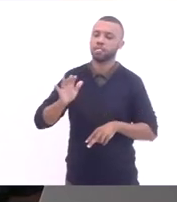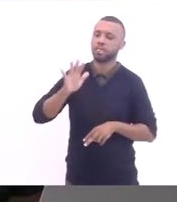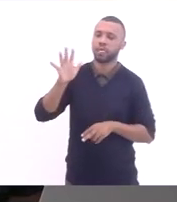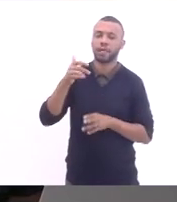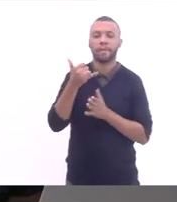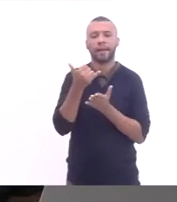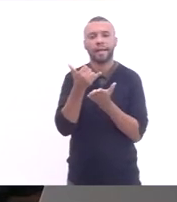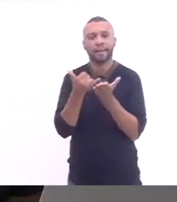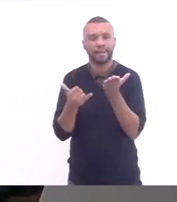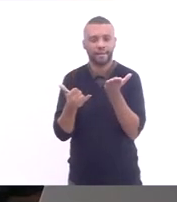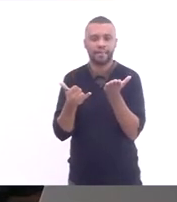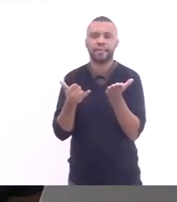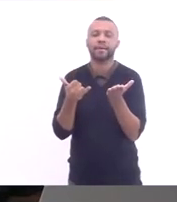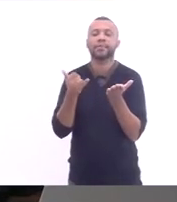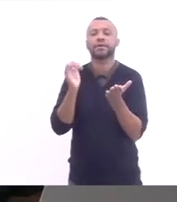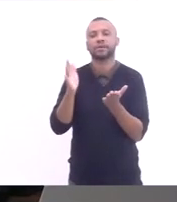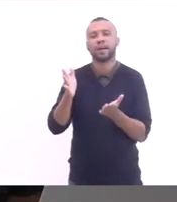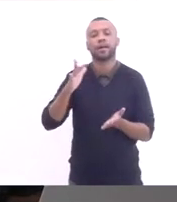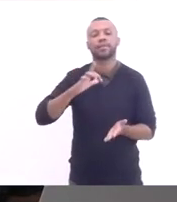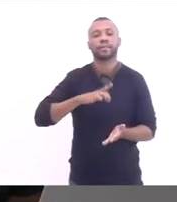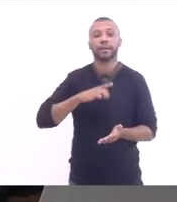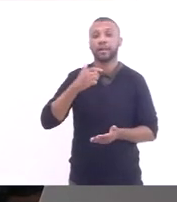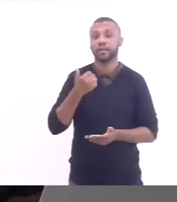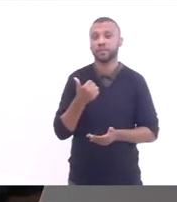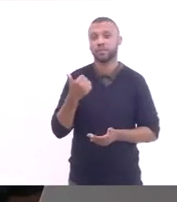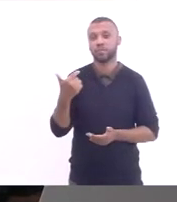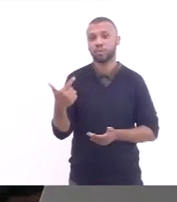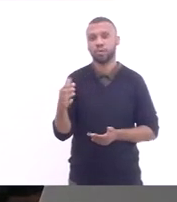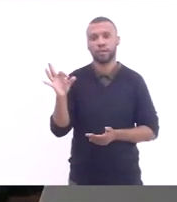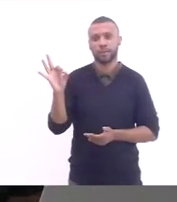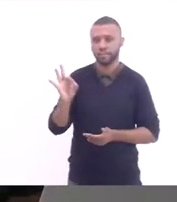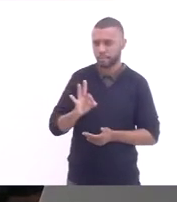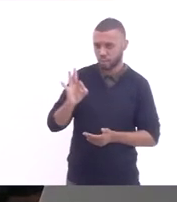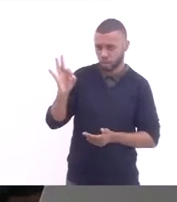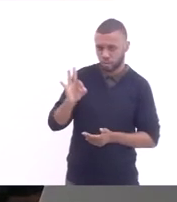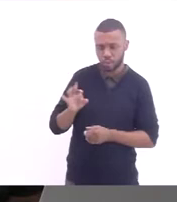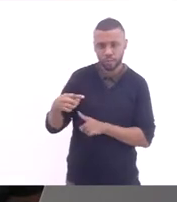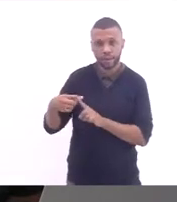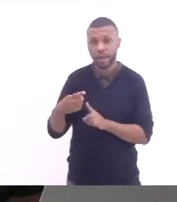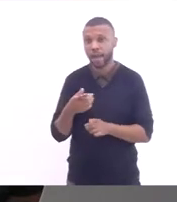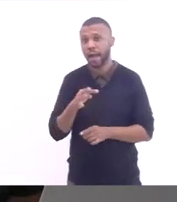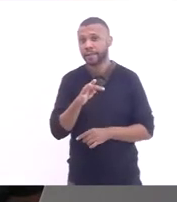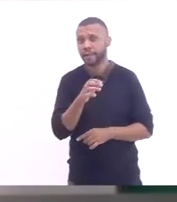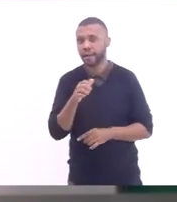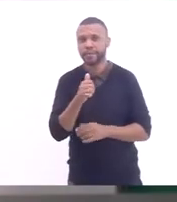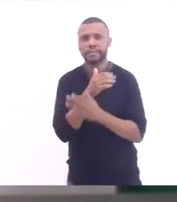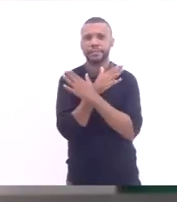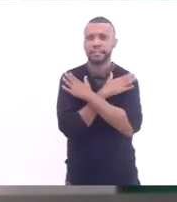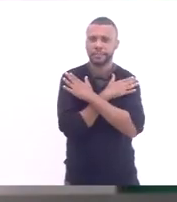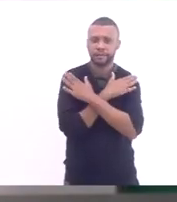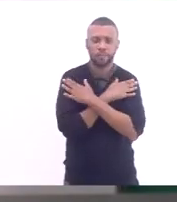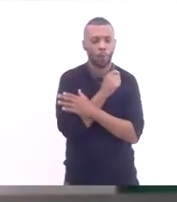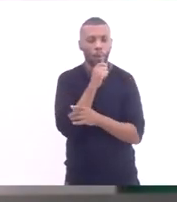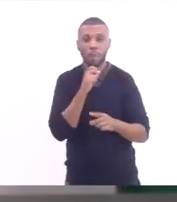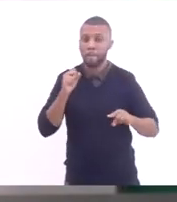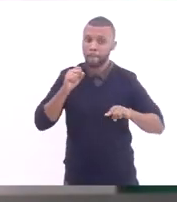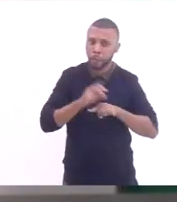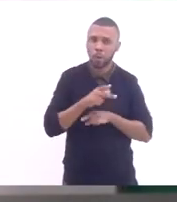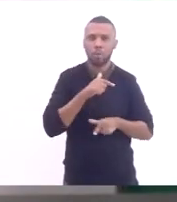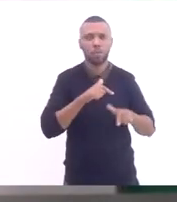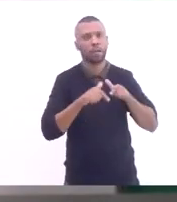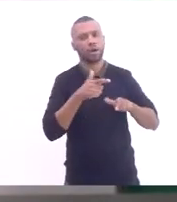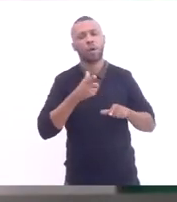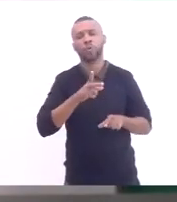já está em 12 pontos percentuais. Porque a taxa de desemprego continua alta,